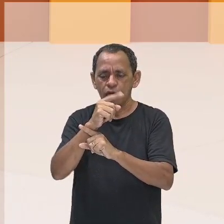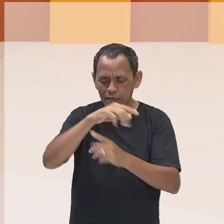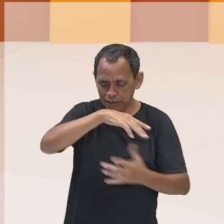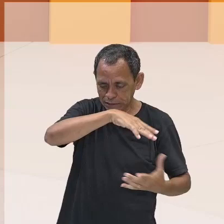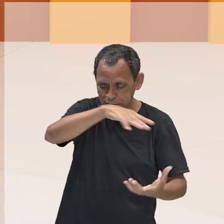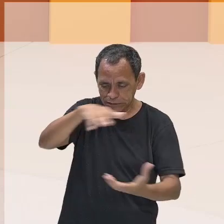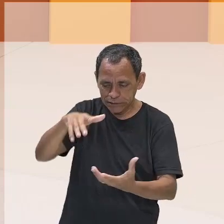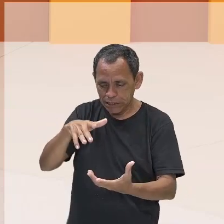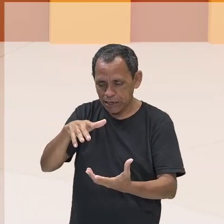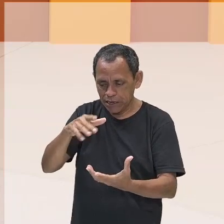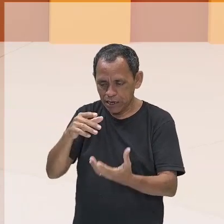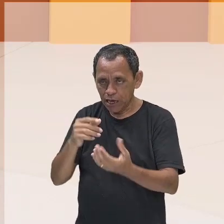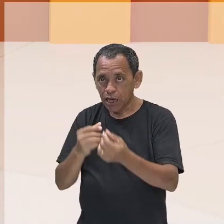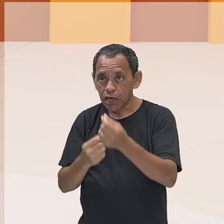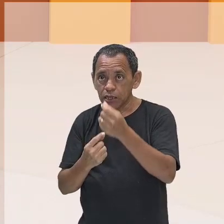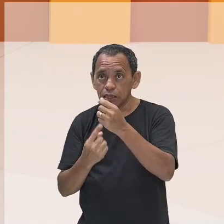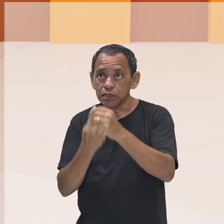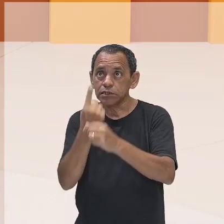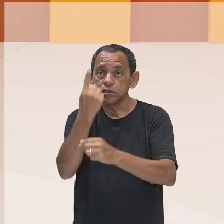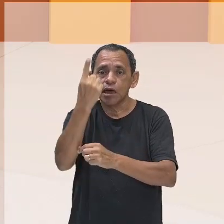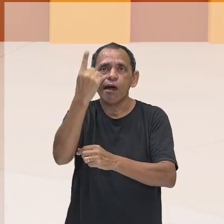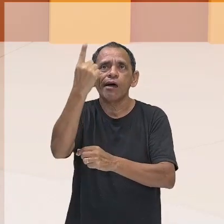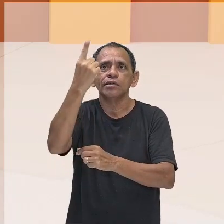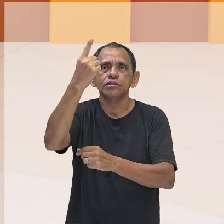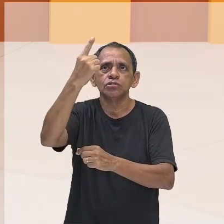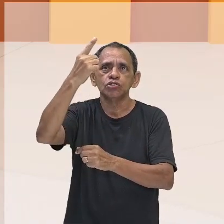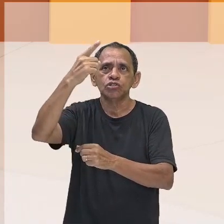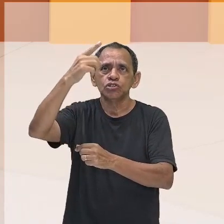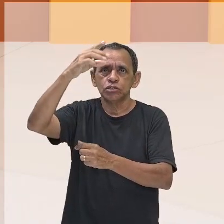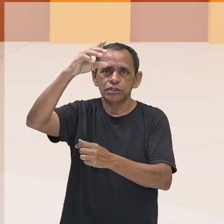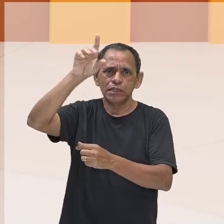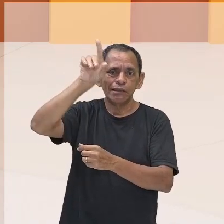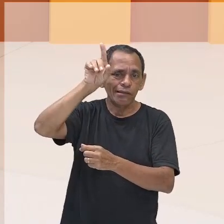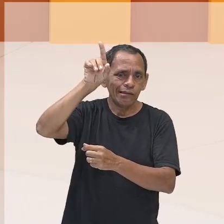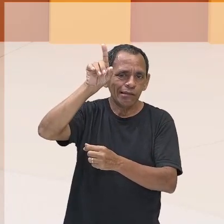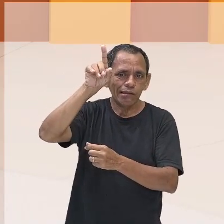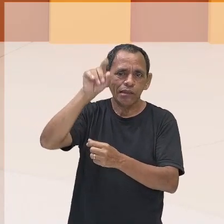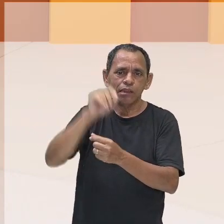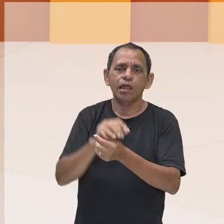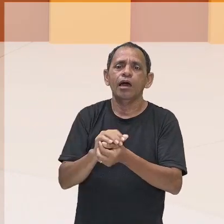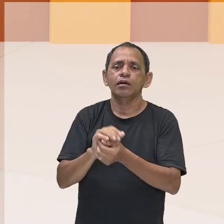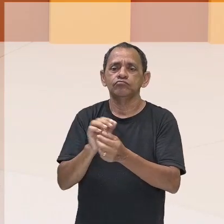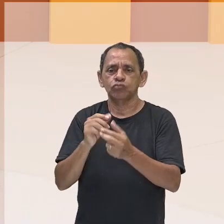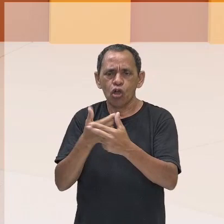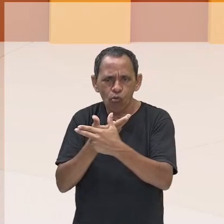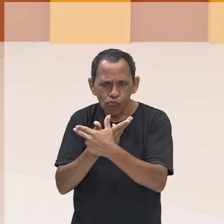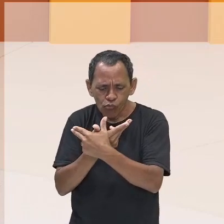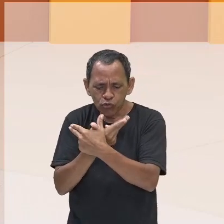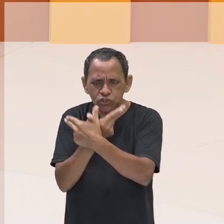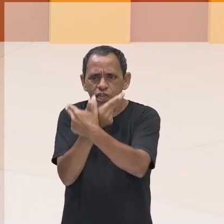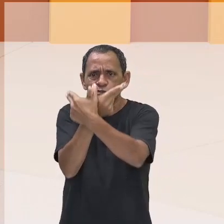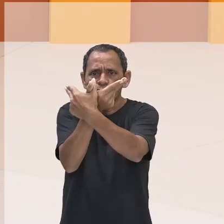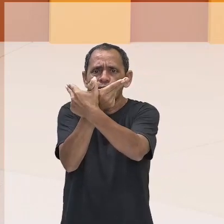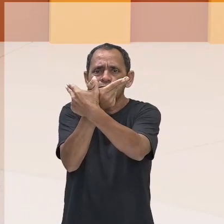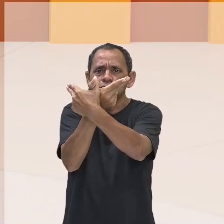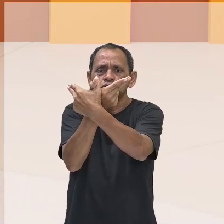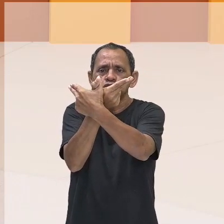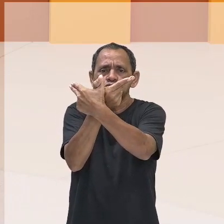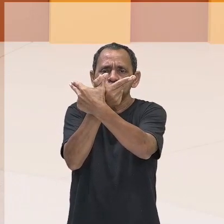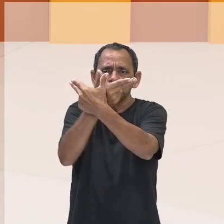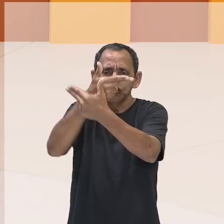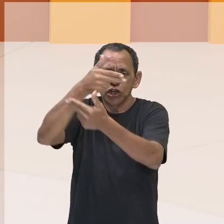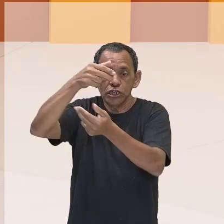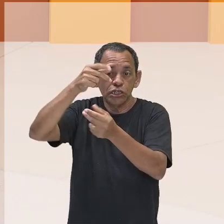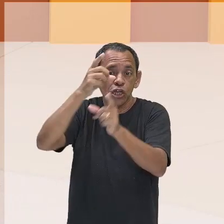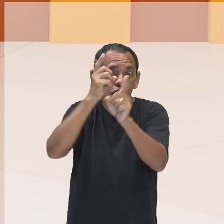aparelho receptor móvel a sua posição exata. Então, se eu estiver aqui com um aparelho de